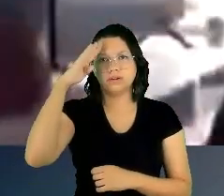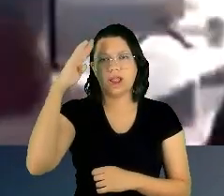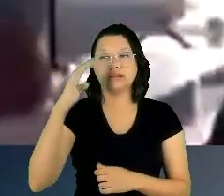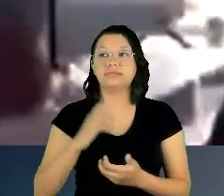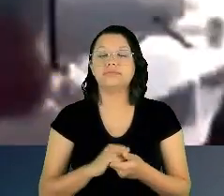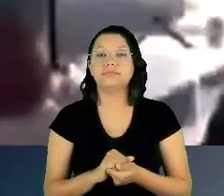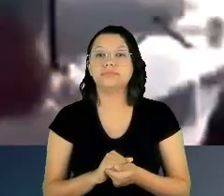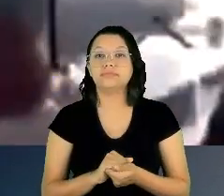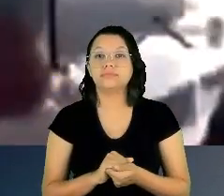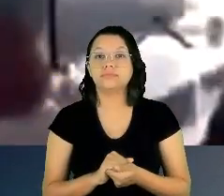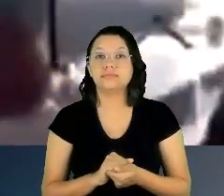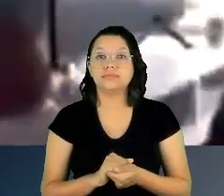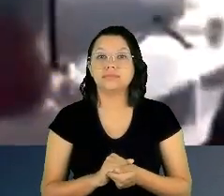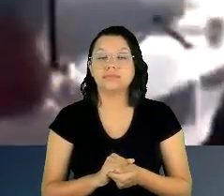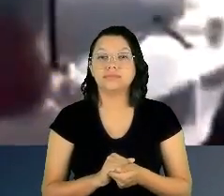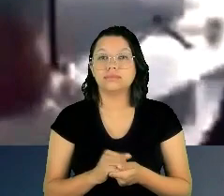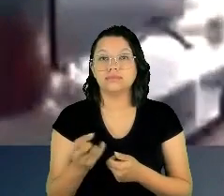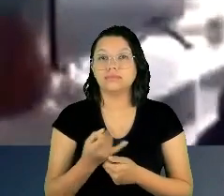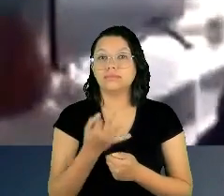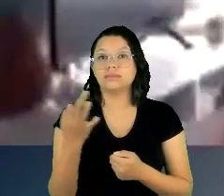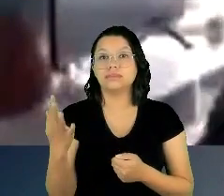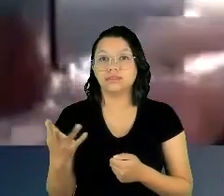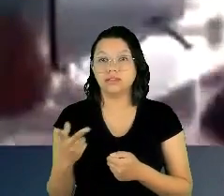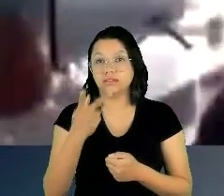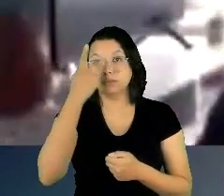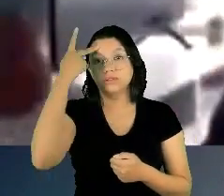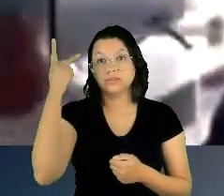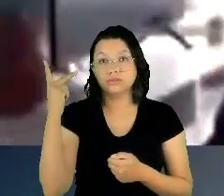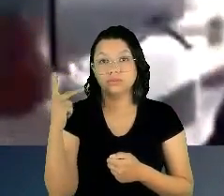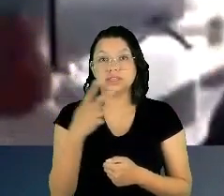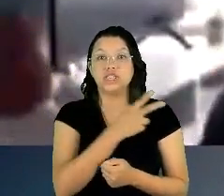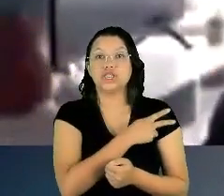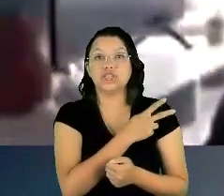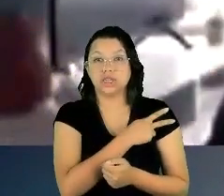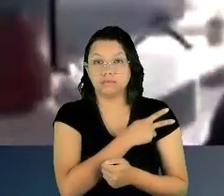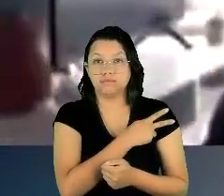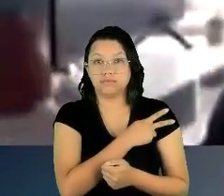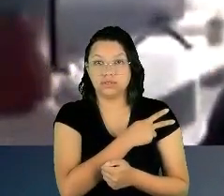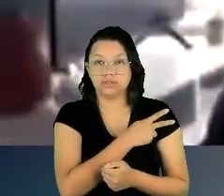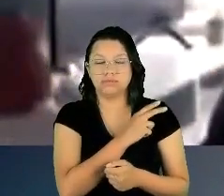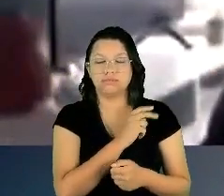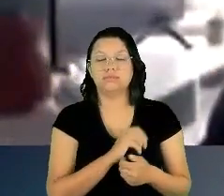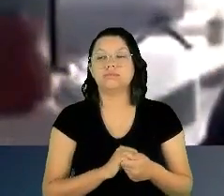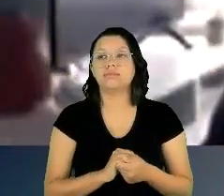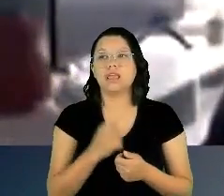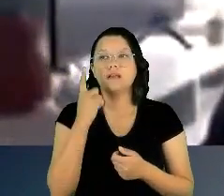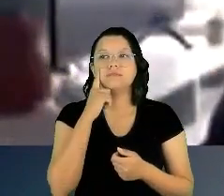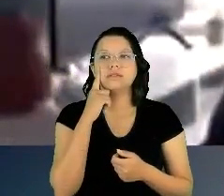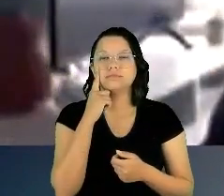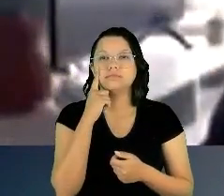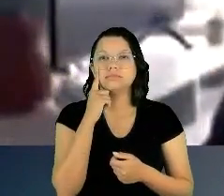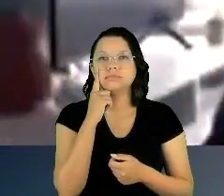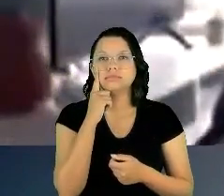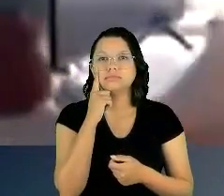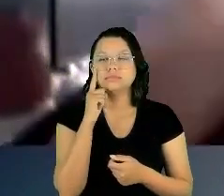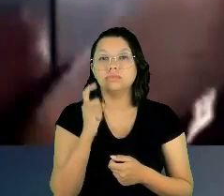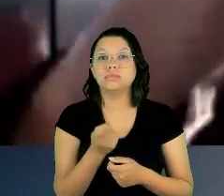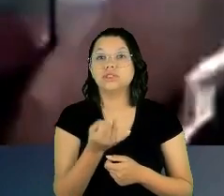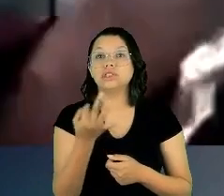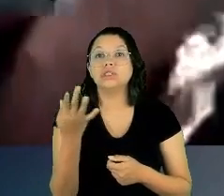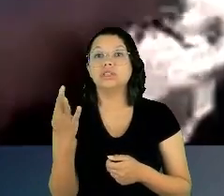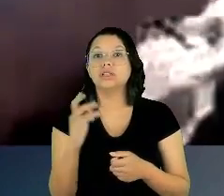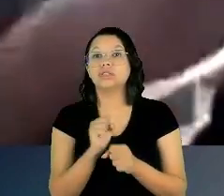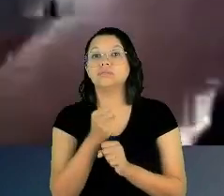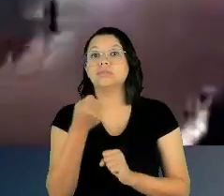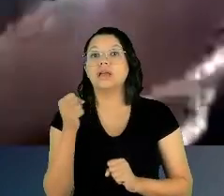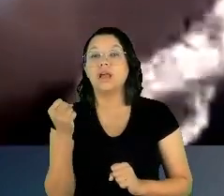área militar, com o número de subordinados que eles coordenavam. E o que eles viram? Que quanto maior